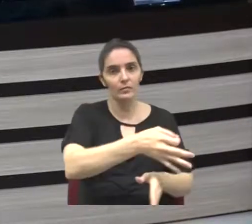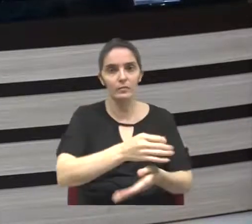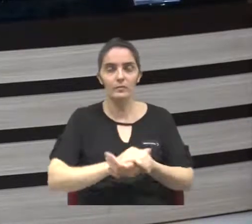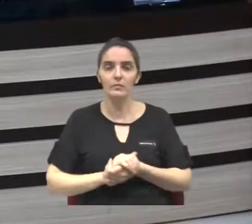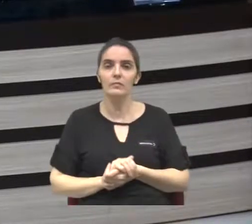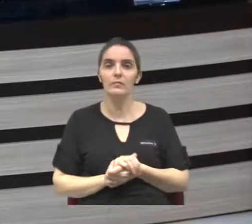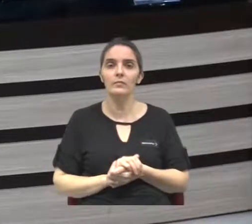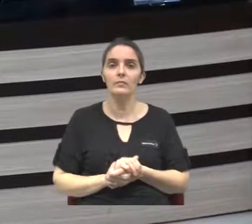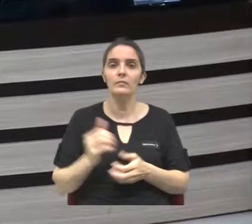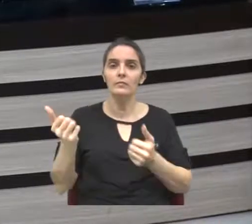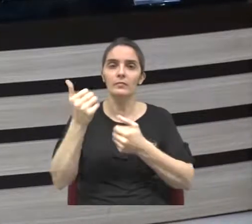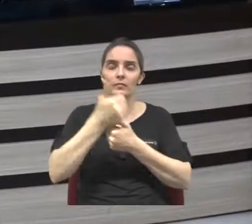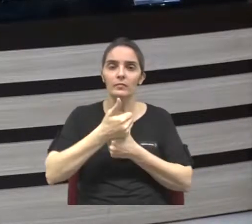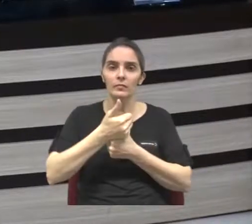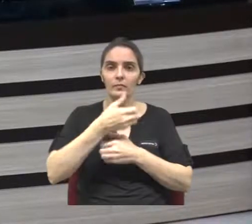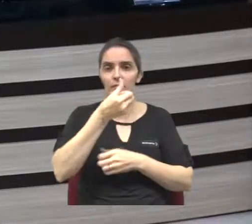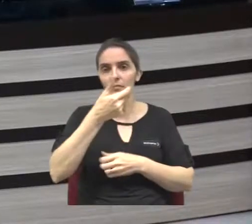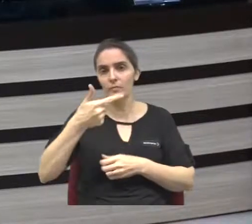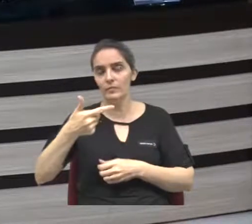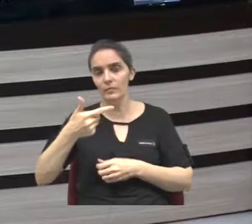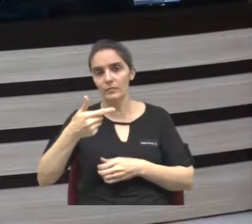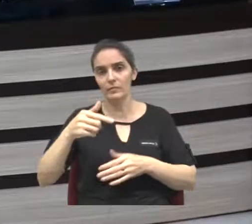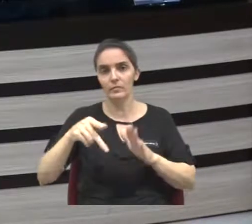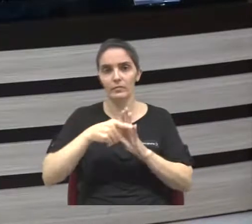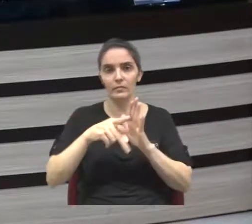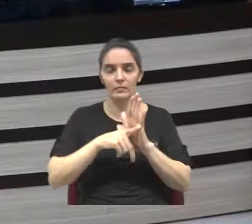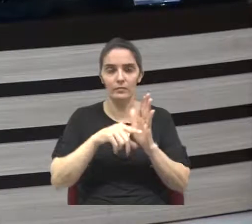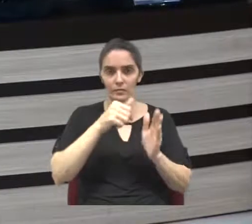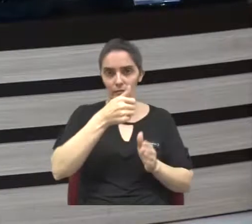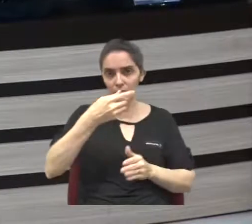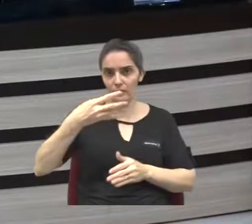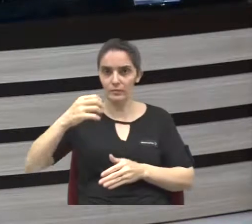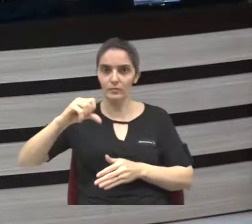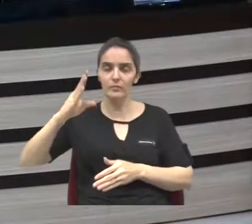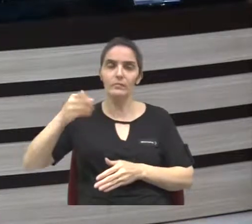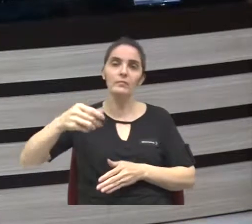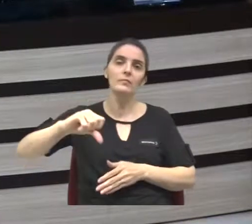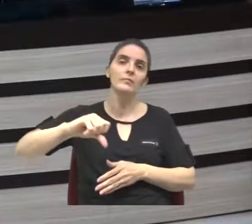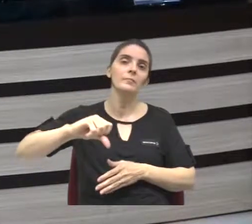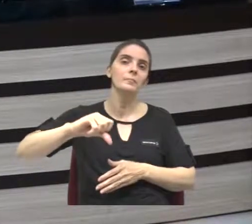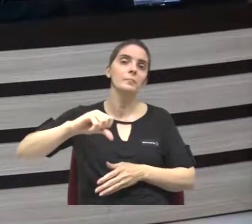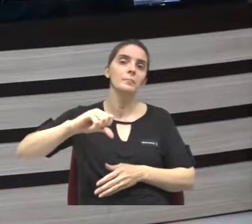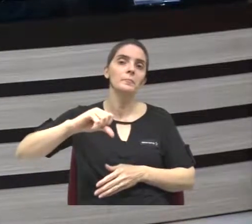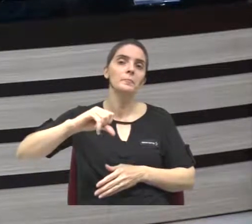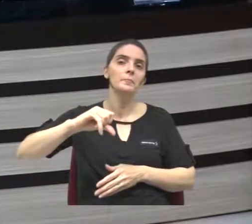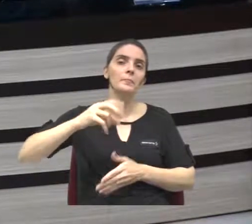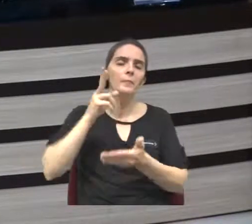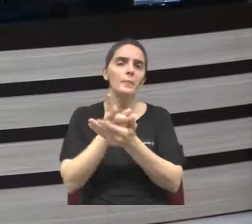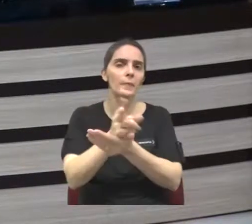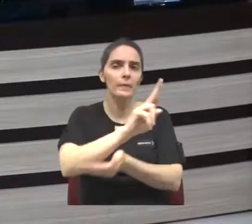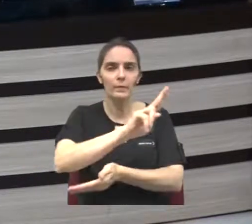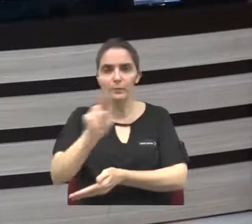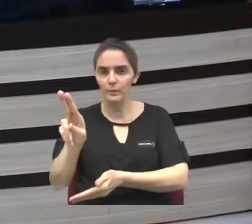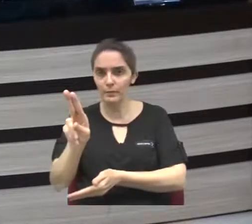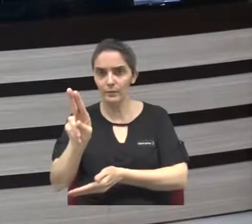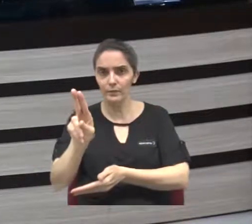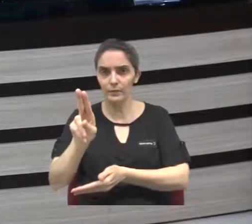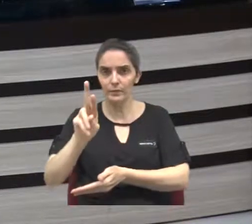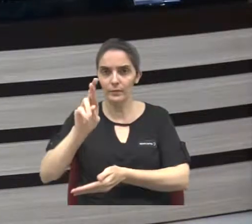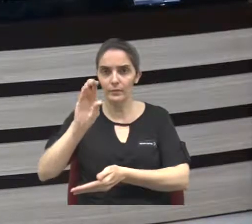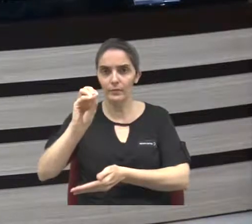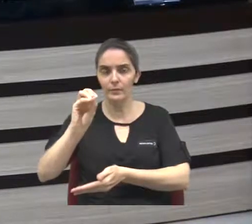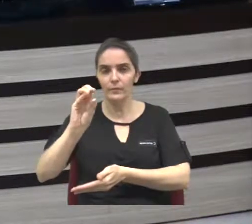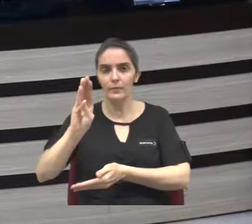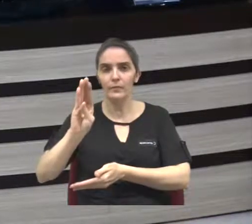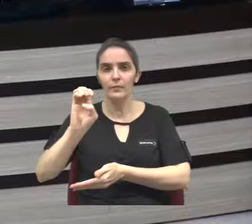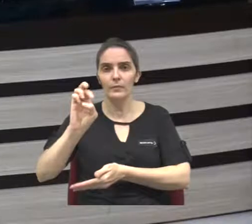Substitutivo 62 ao projeto de lei 149, barra 2019. Perpetua e denomina o nome do Sr. Roberto Rangel na